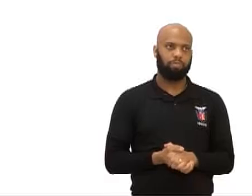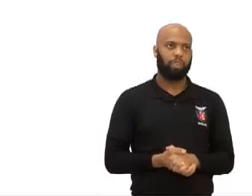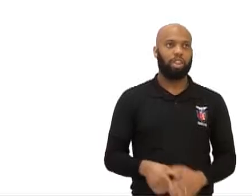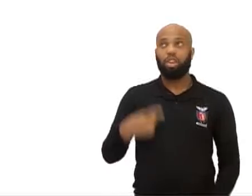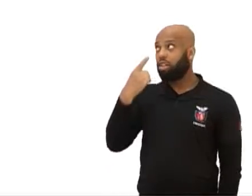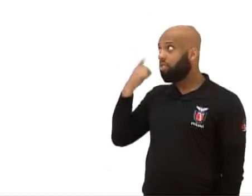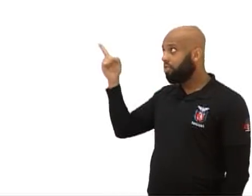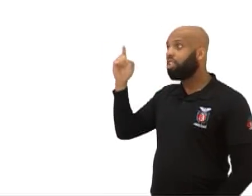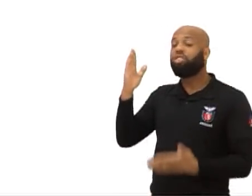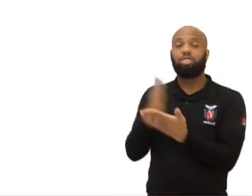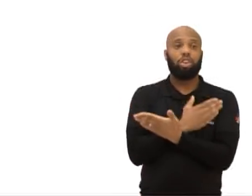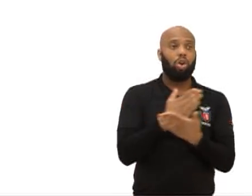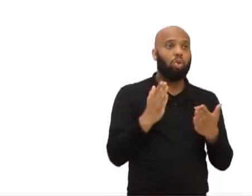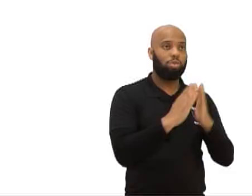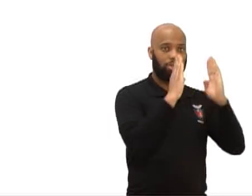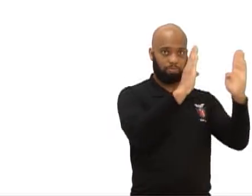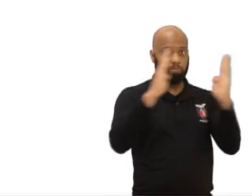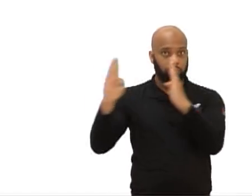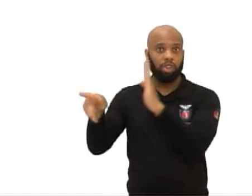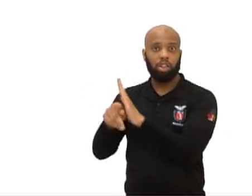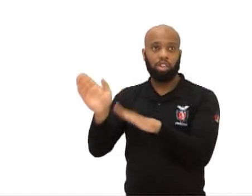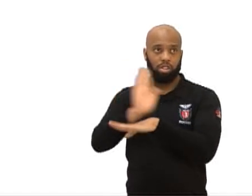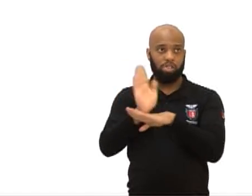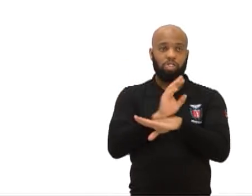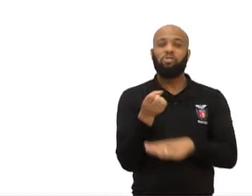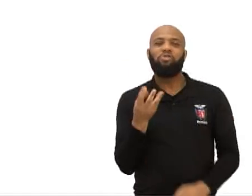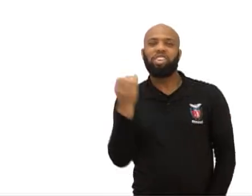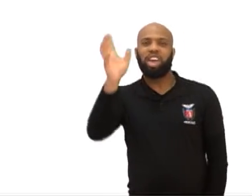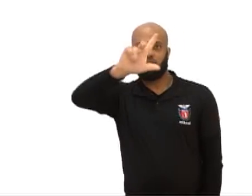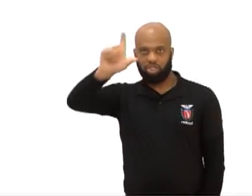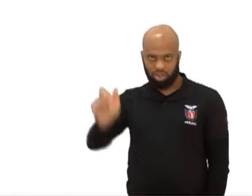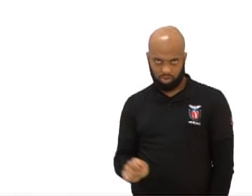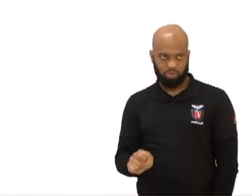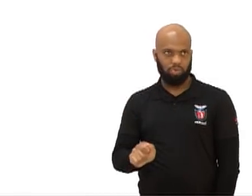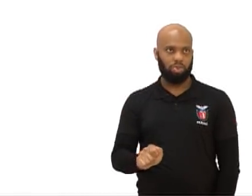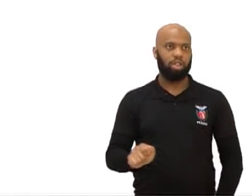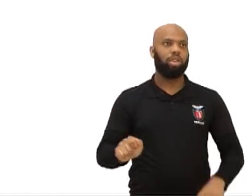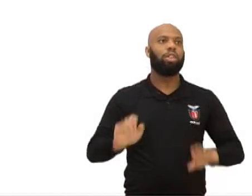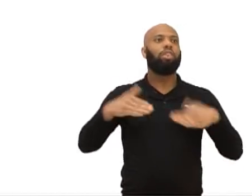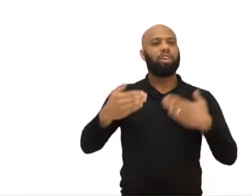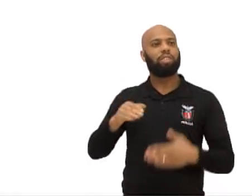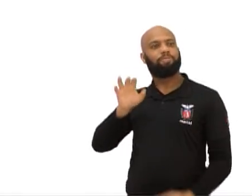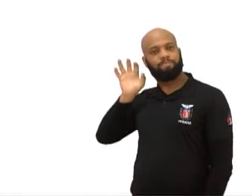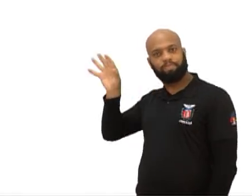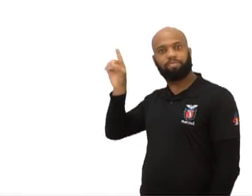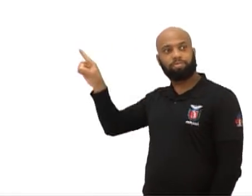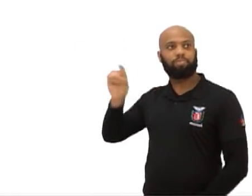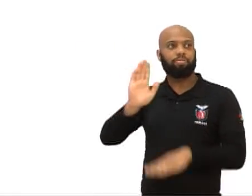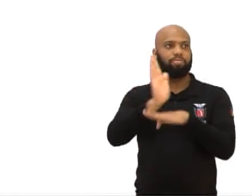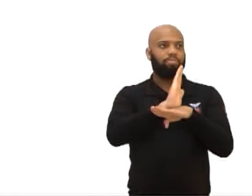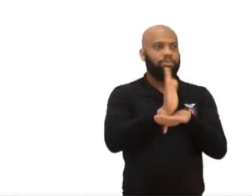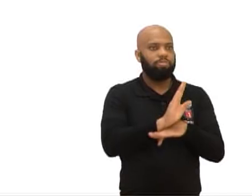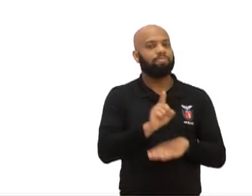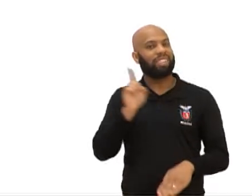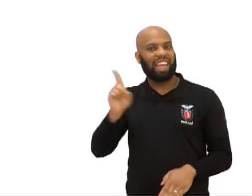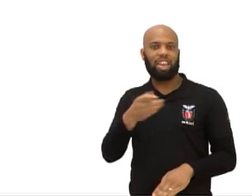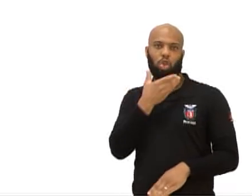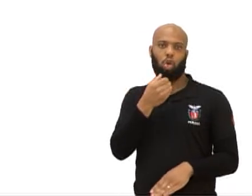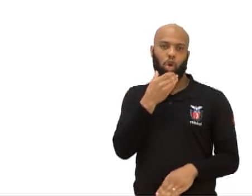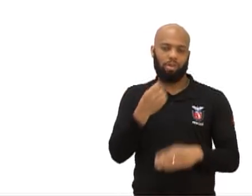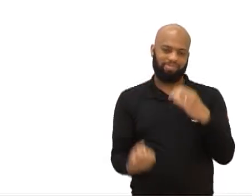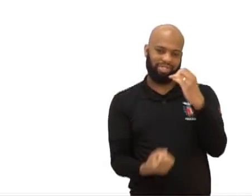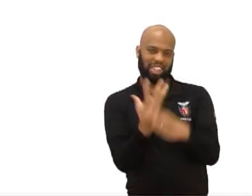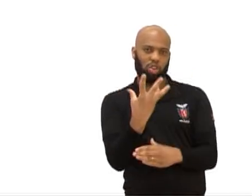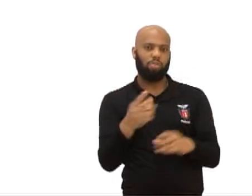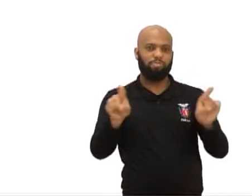Aqui são algumas cenas do filme Viagem à Lua e foi justamente para esse filme que ele produziu essa